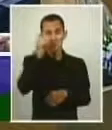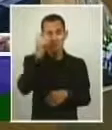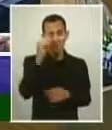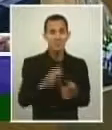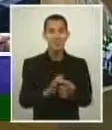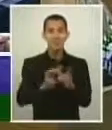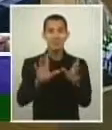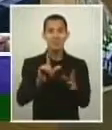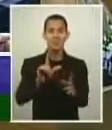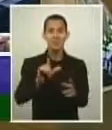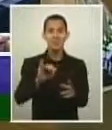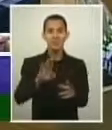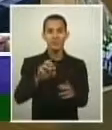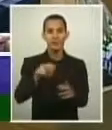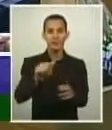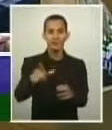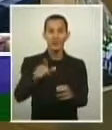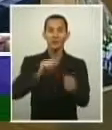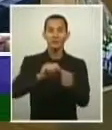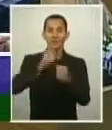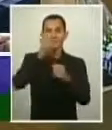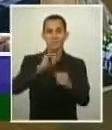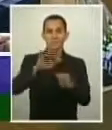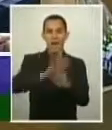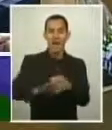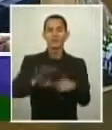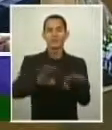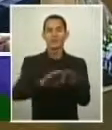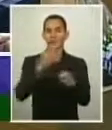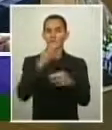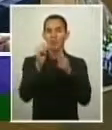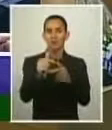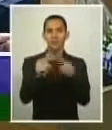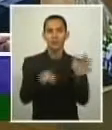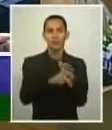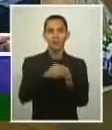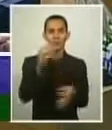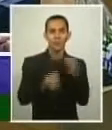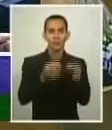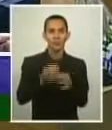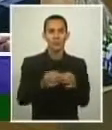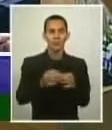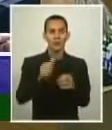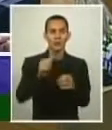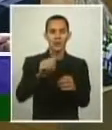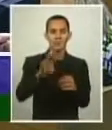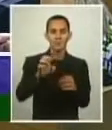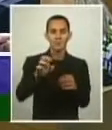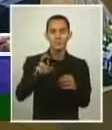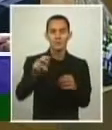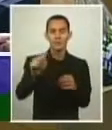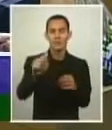pensamento liberal que instituiu essa figura inclusive conhecida no plano jurídico como habeas